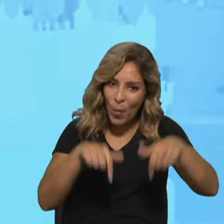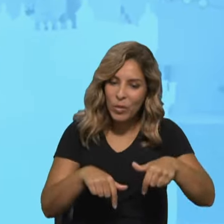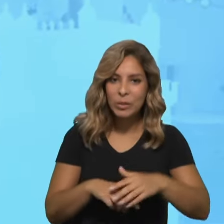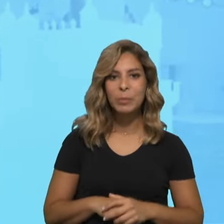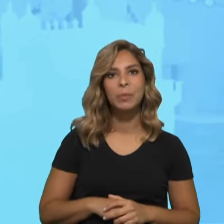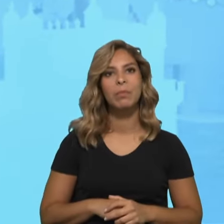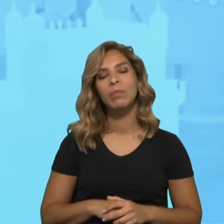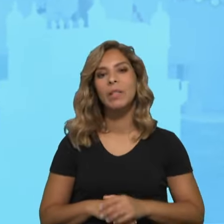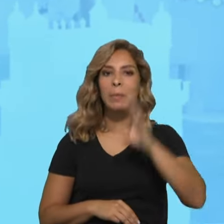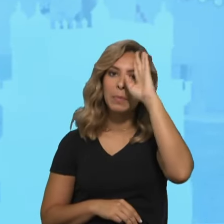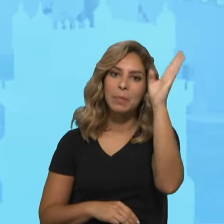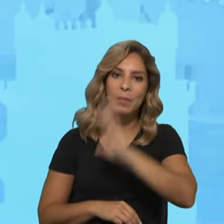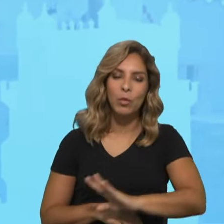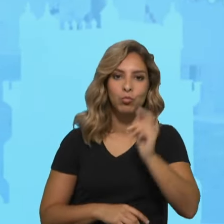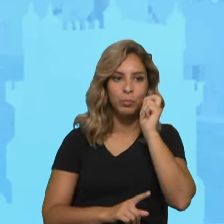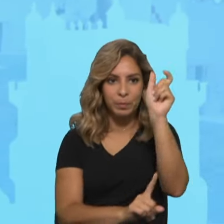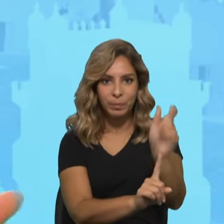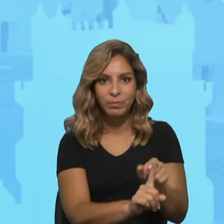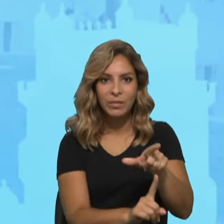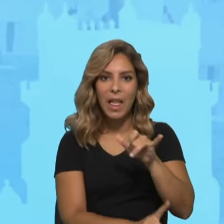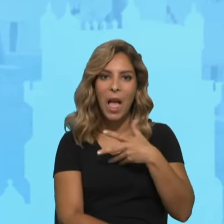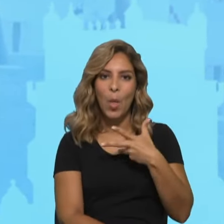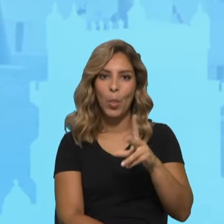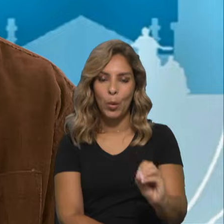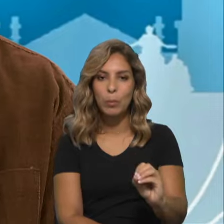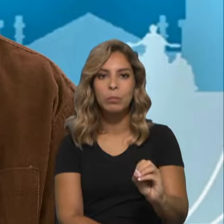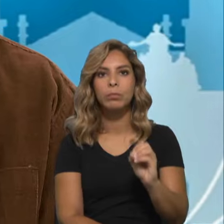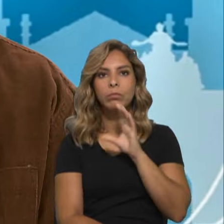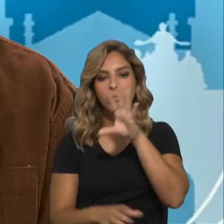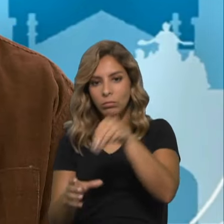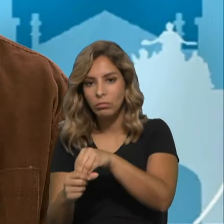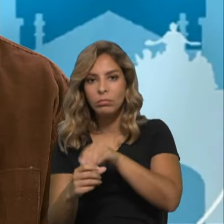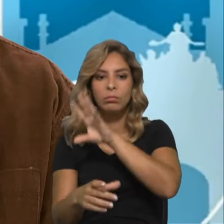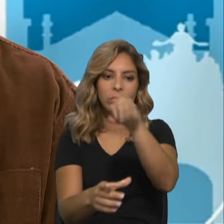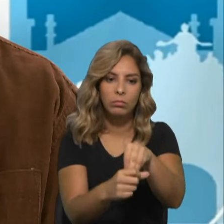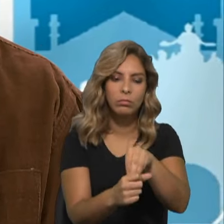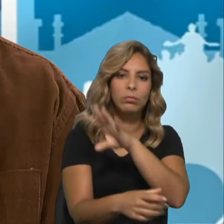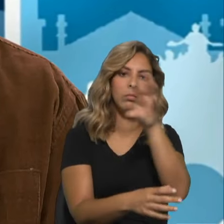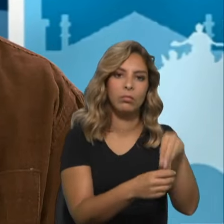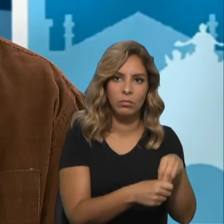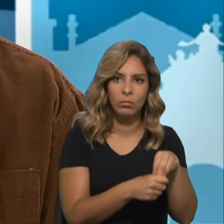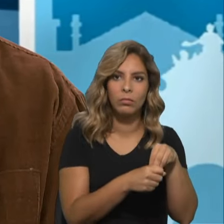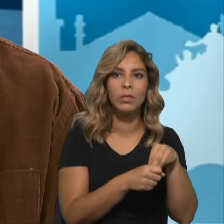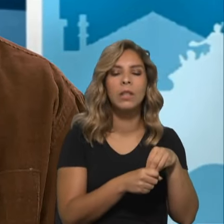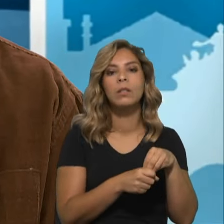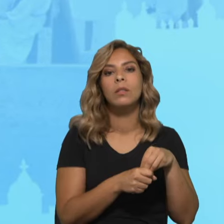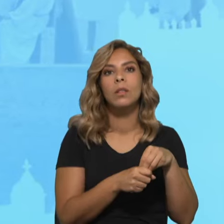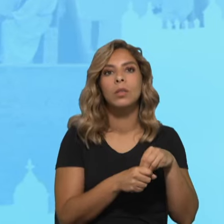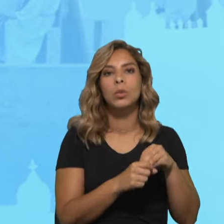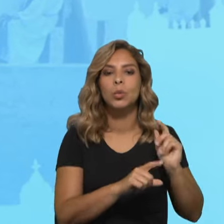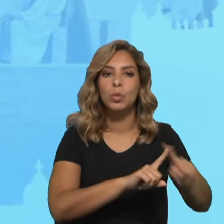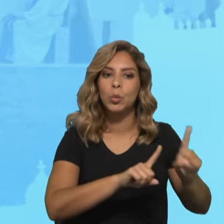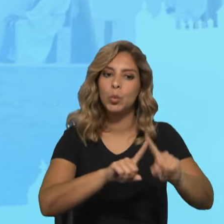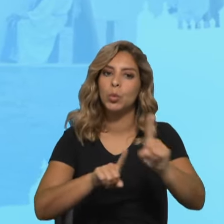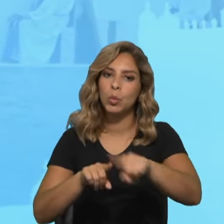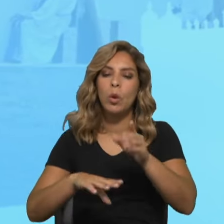é assume um bocadinho também este papel já já se envolveu em várias várias eh Vertentes de